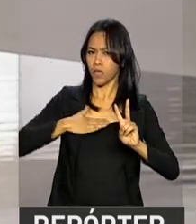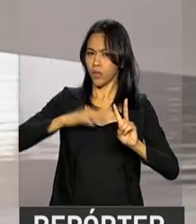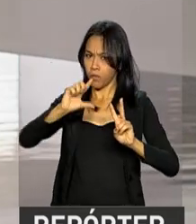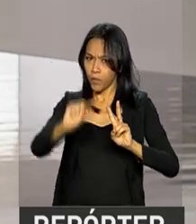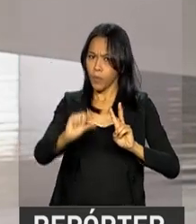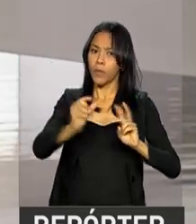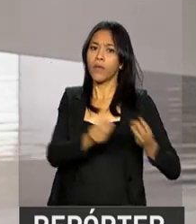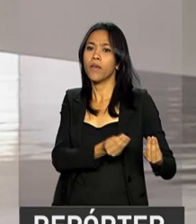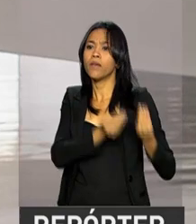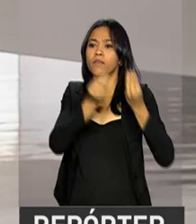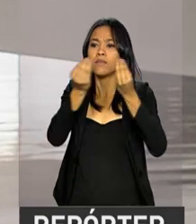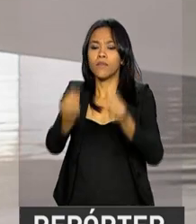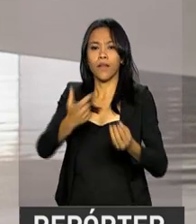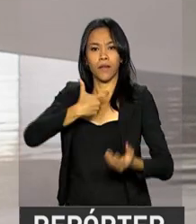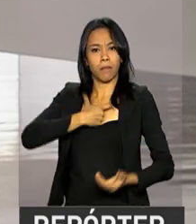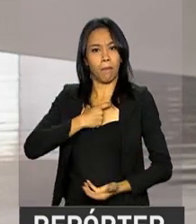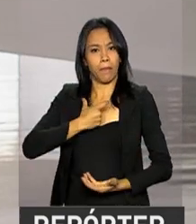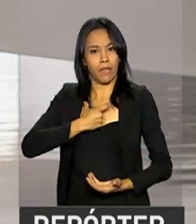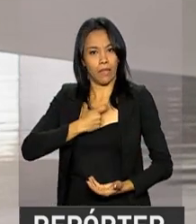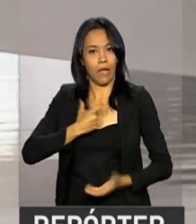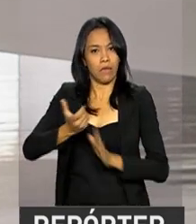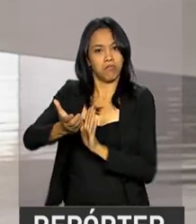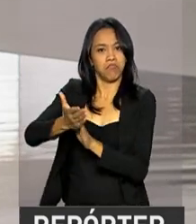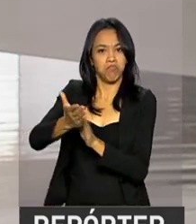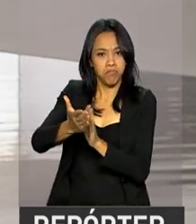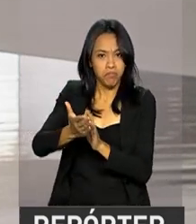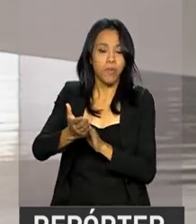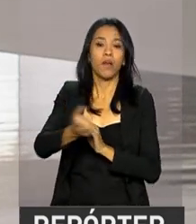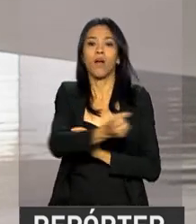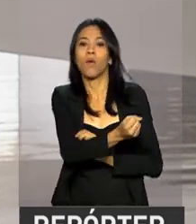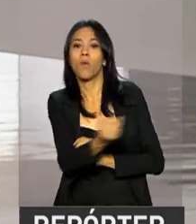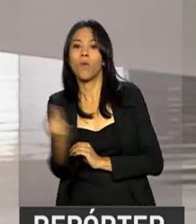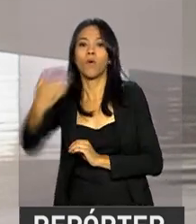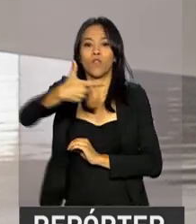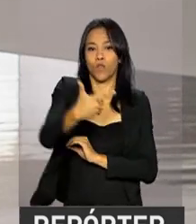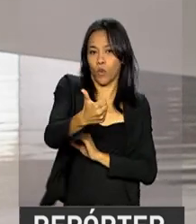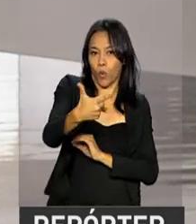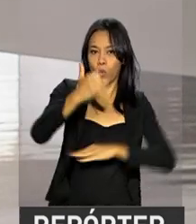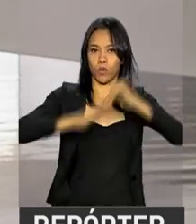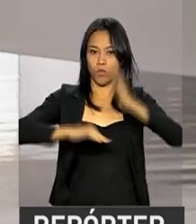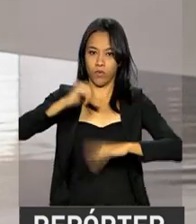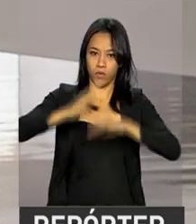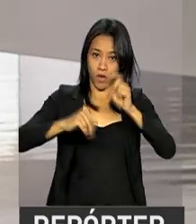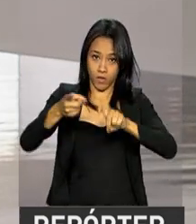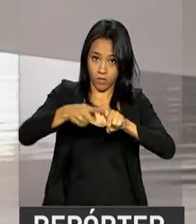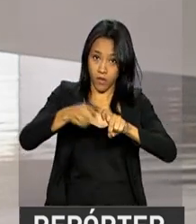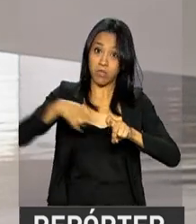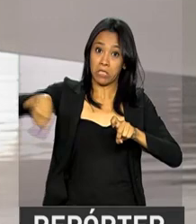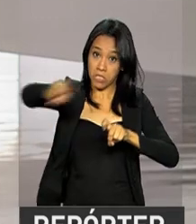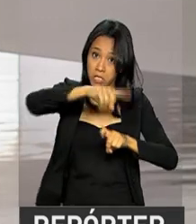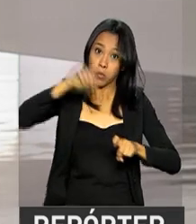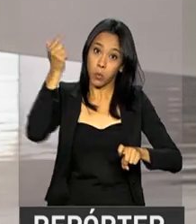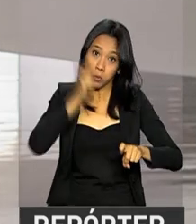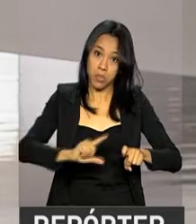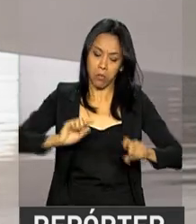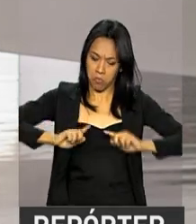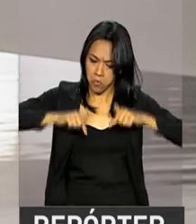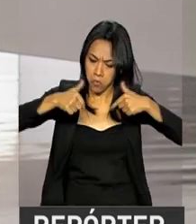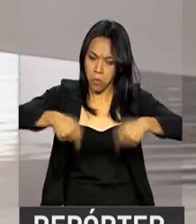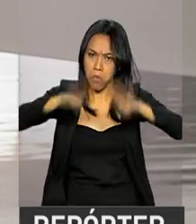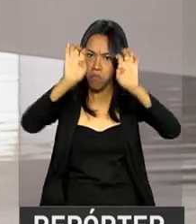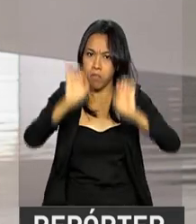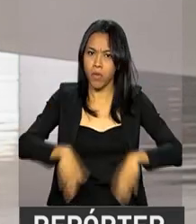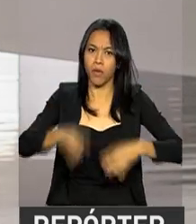a medalha da ordem do mérito médico a 12 profissionais que se destacaram no exercício da profissão no setor público e privado